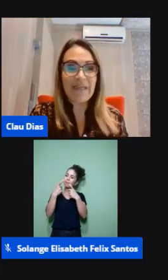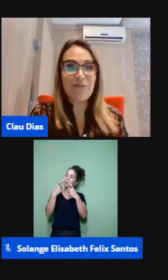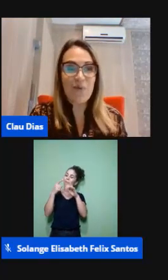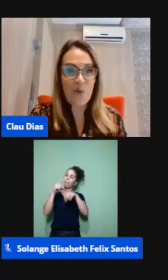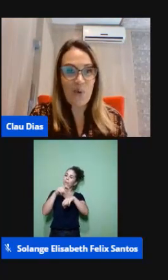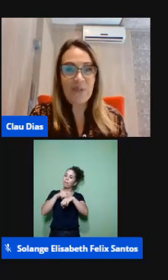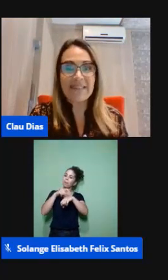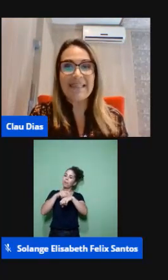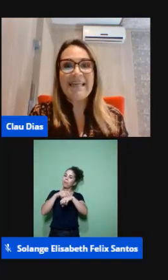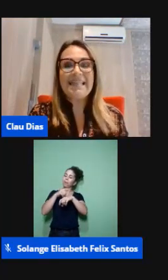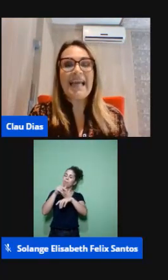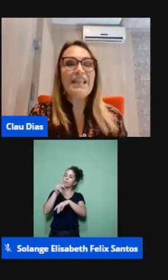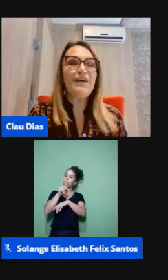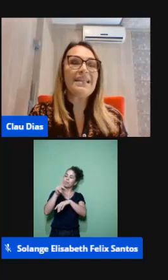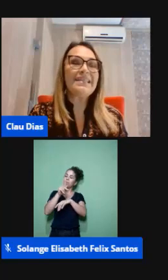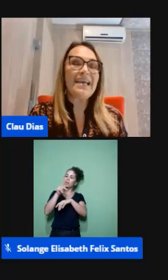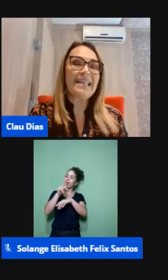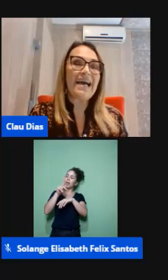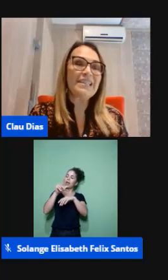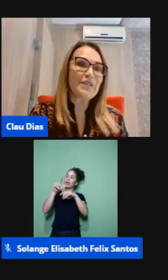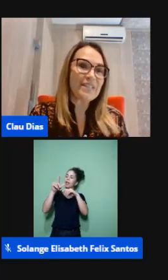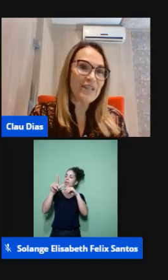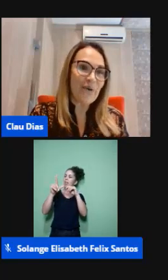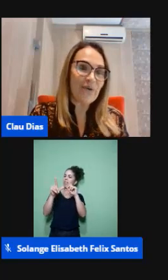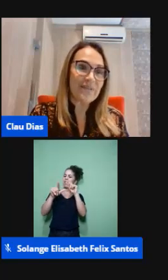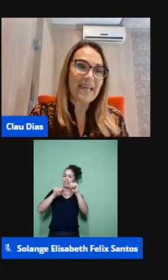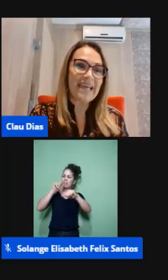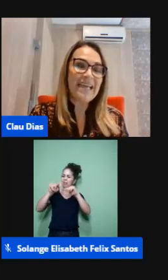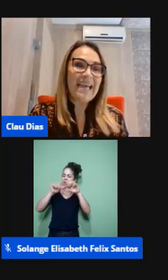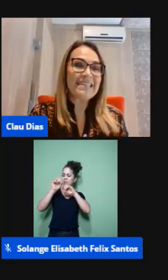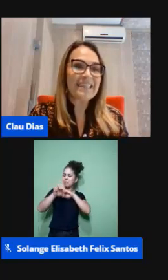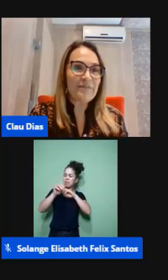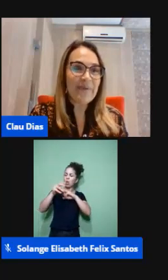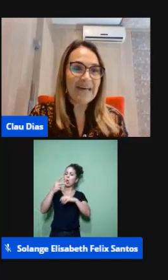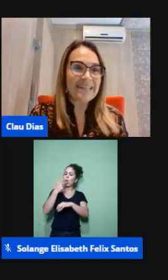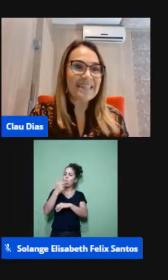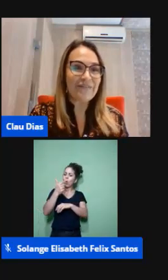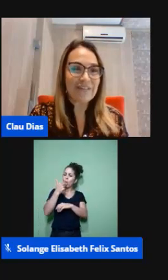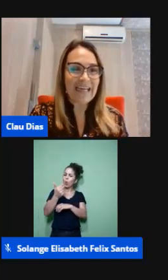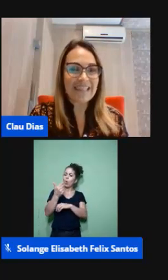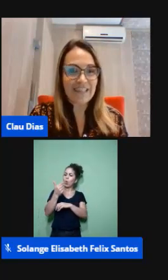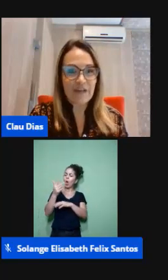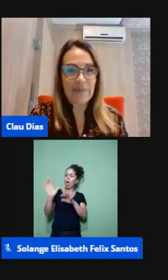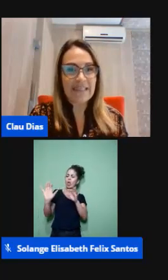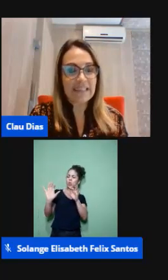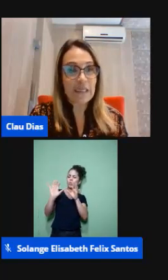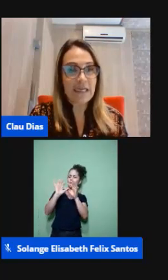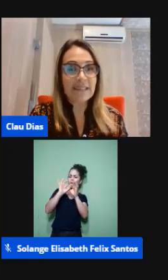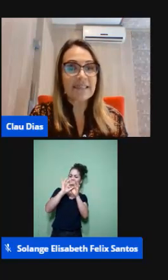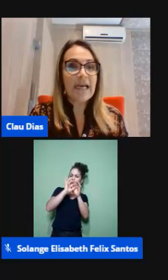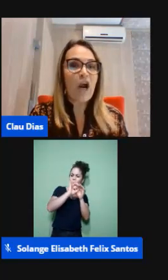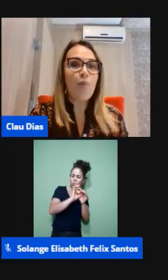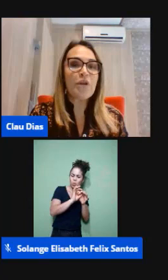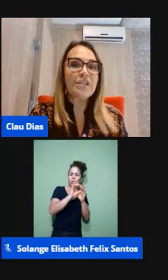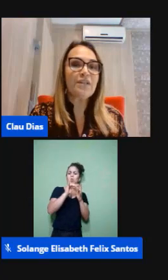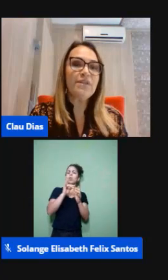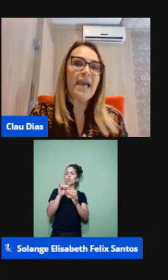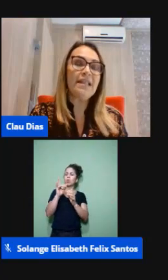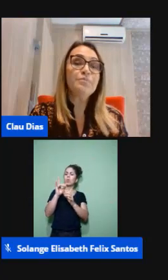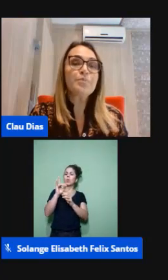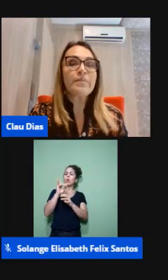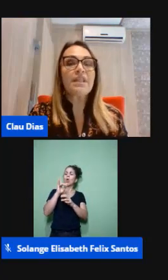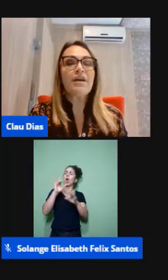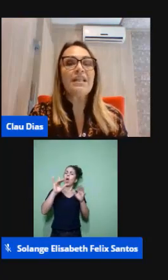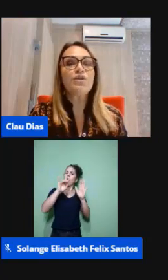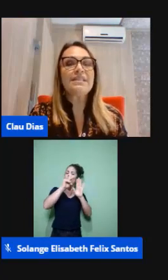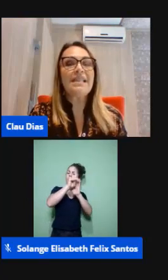estava trabalhando cores, né? Então ela associou essa demanda, essa vontade de saber das crianças ao projeto